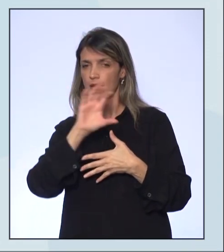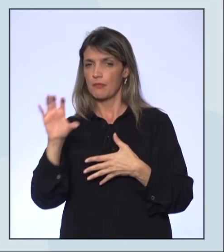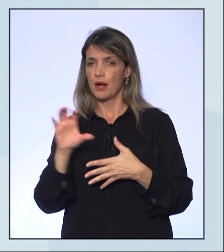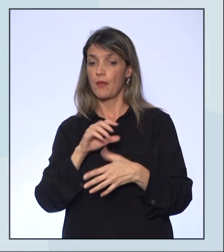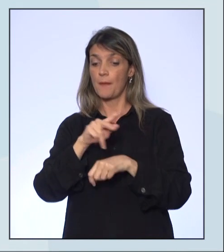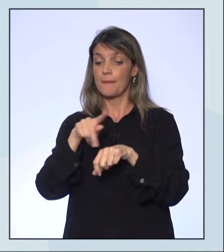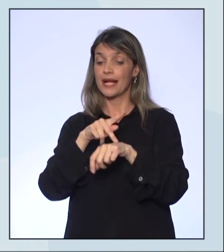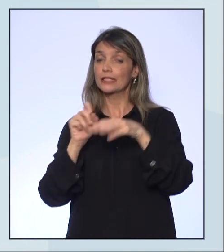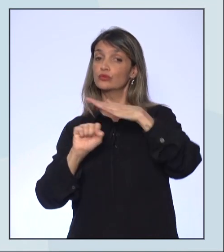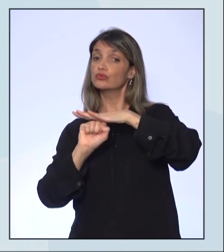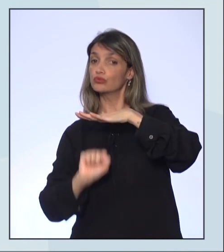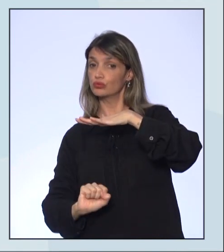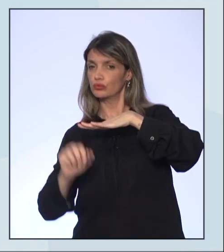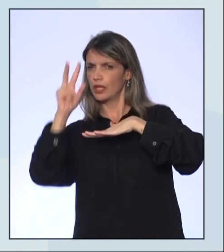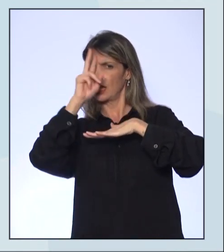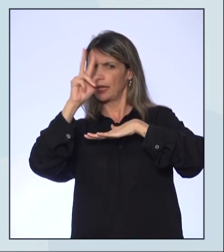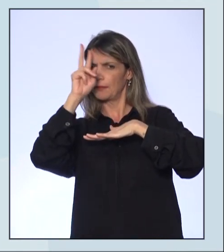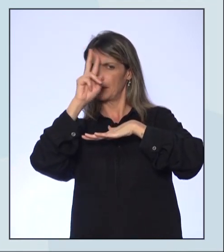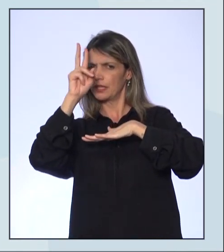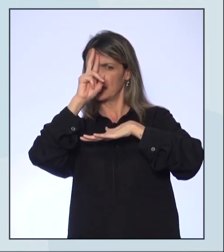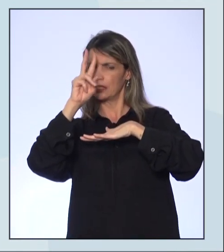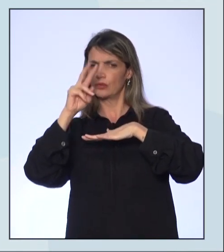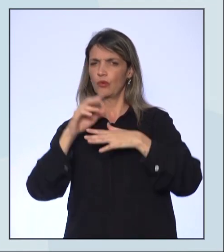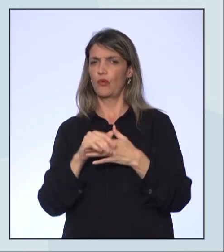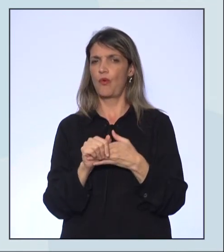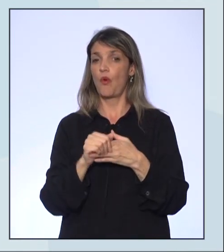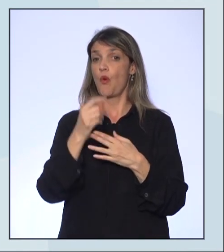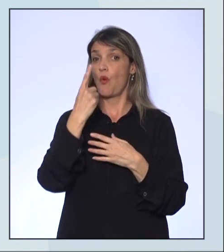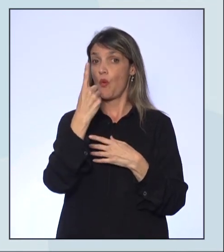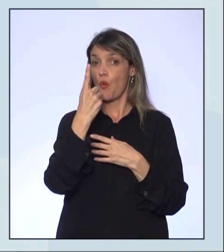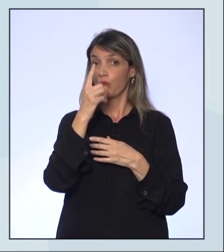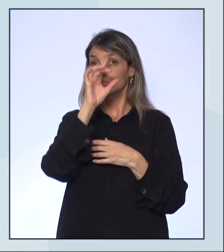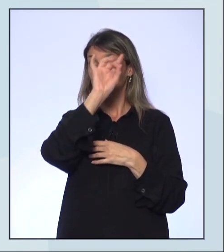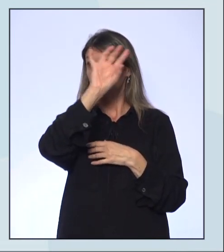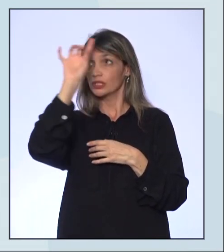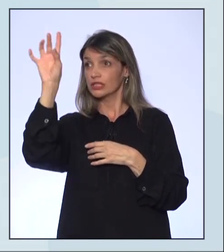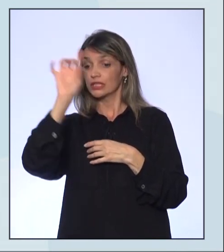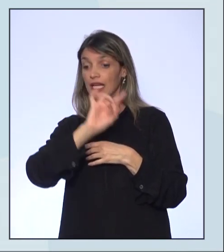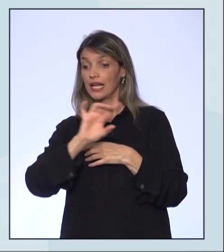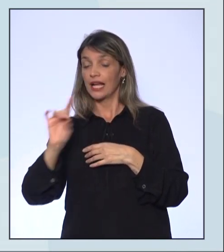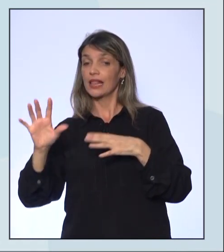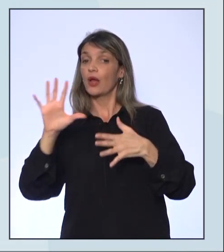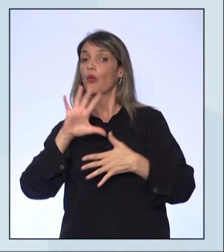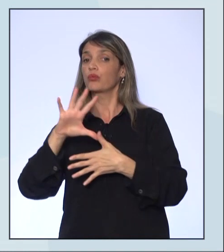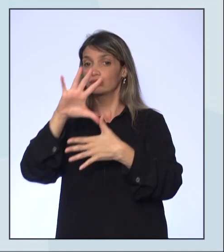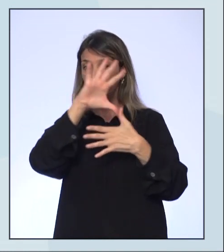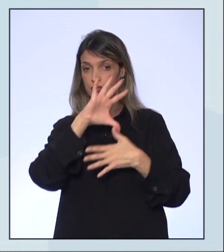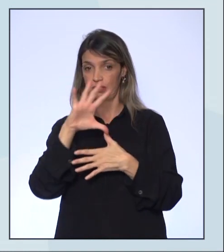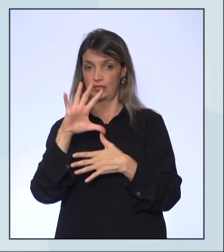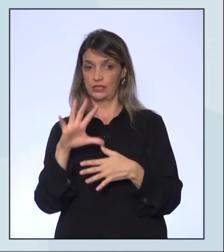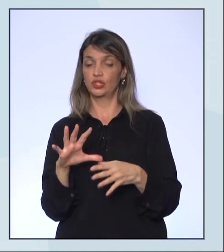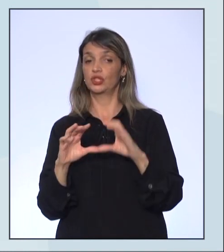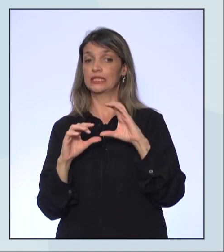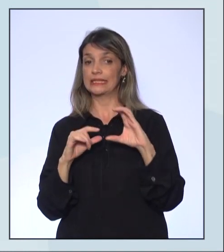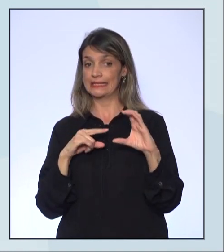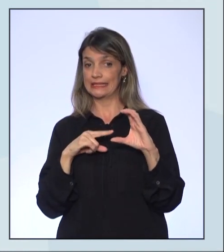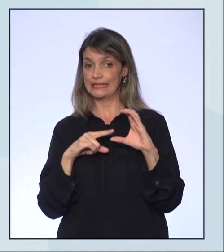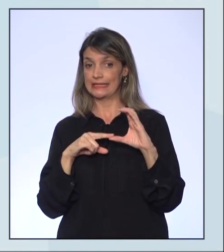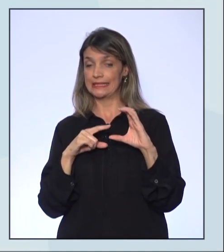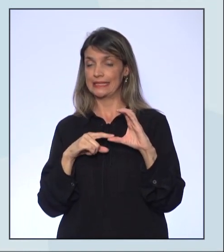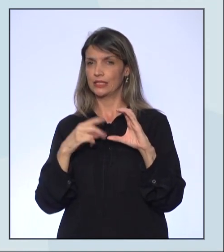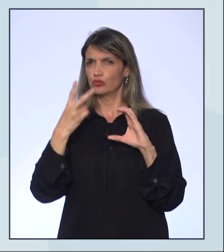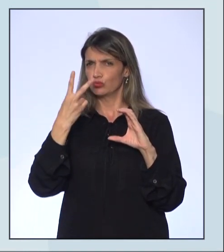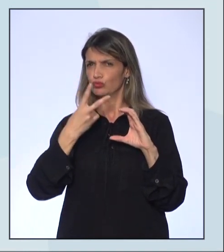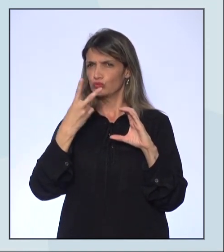do Sul. Lembrando que é um de cada continente, tá ok? E a atividade C, cite